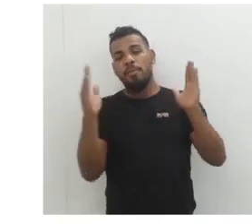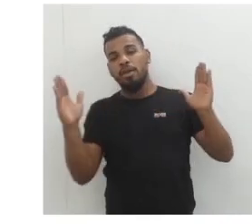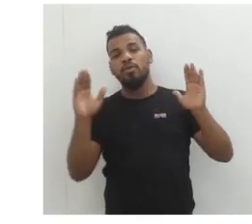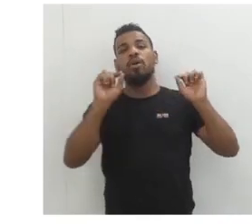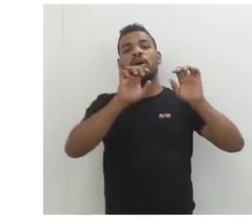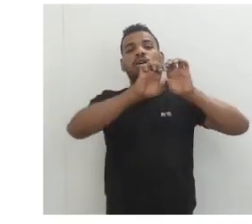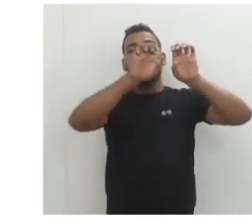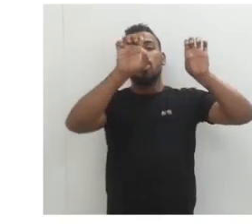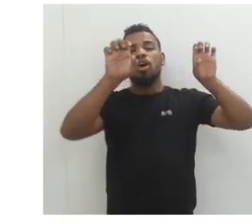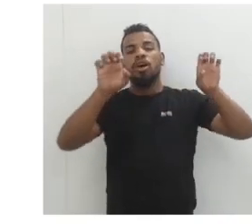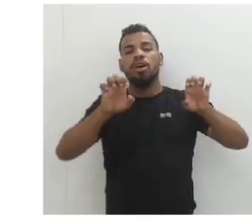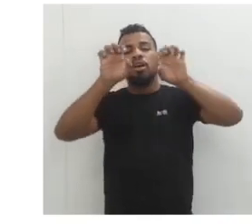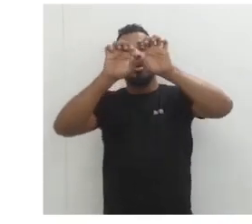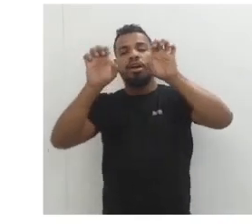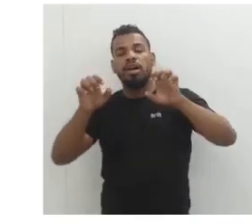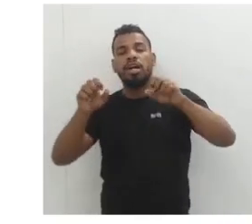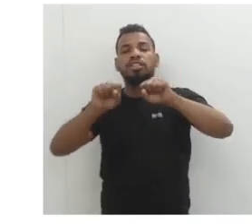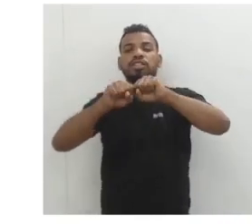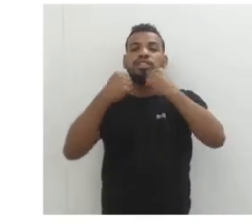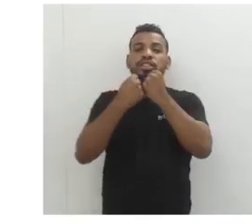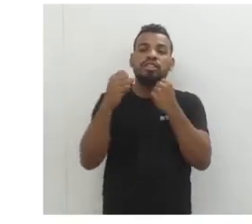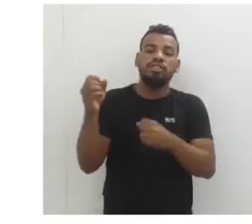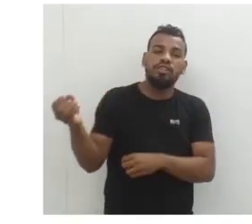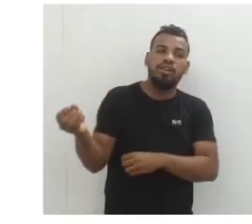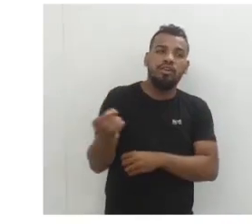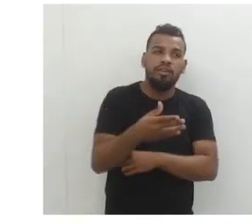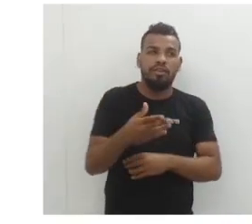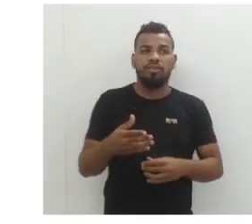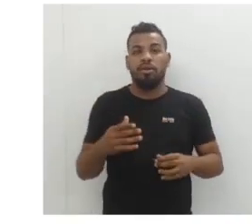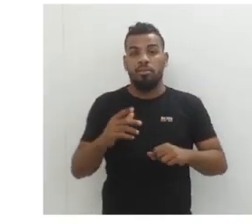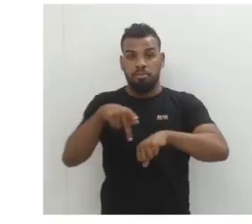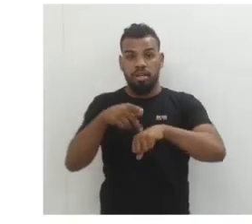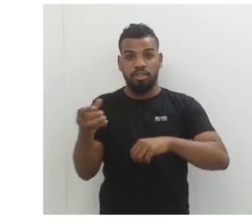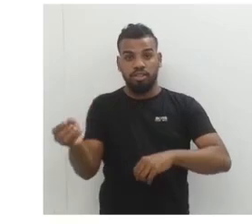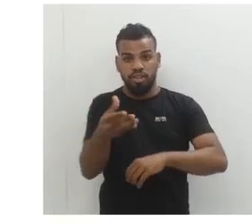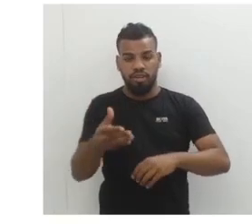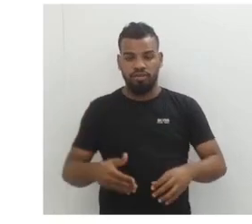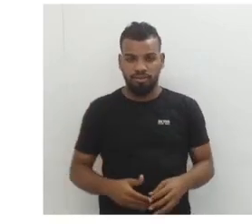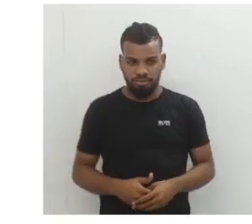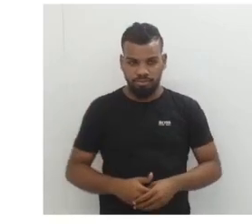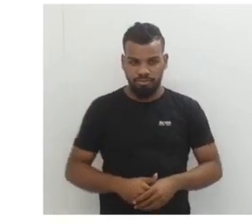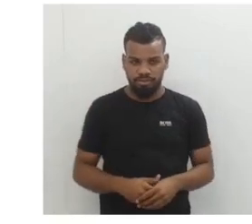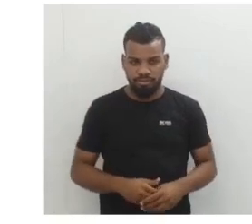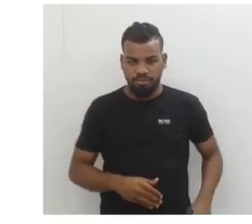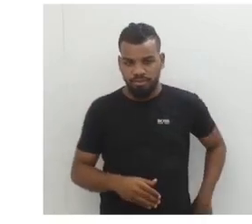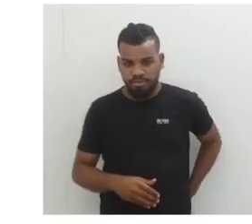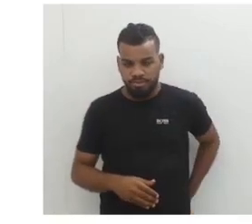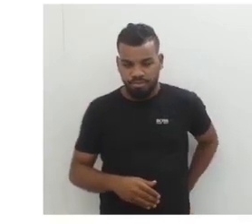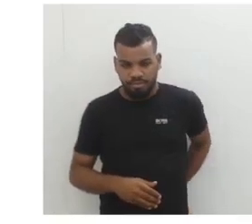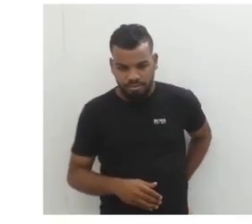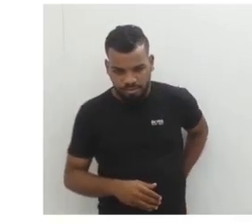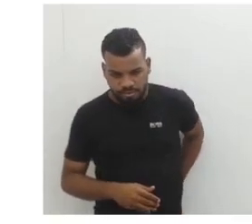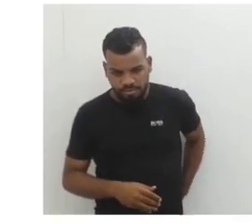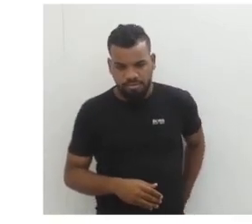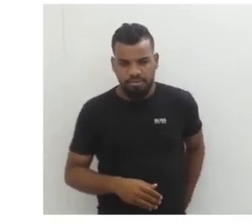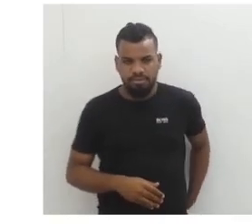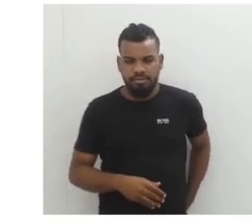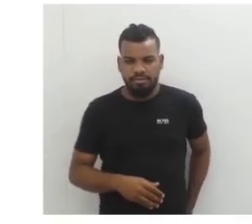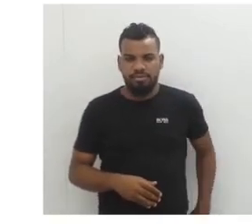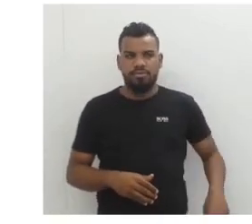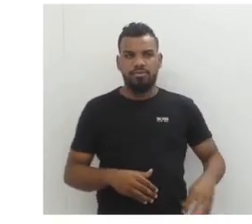estruturação de uma nova sociedade, de um novo país, né? Continua com